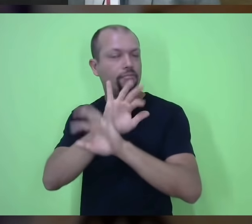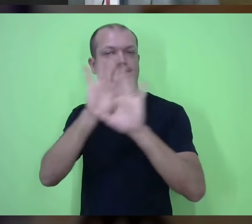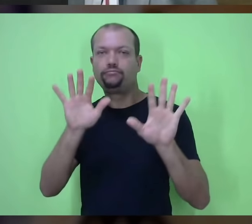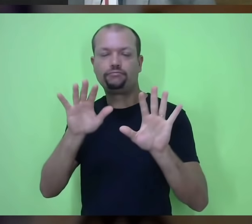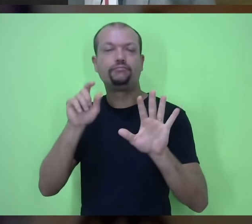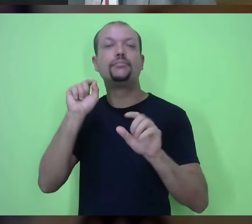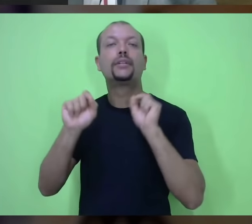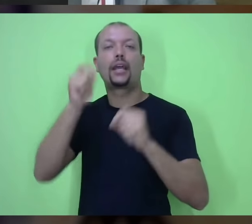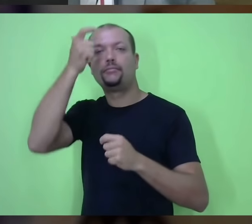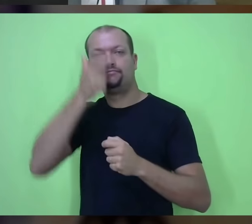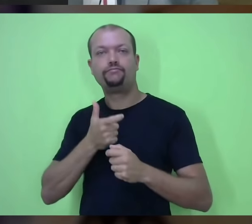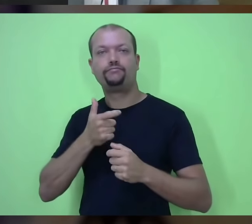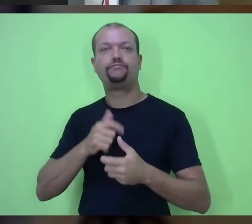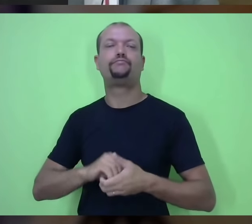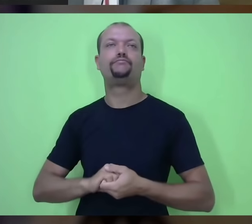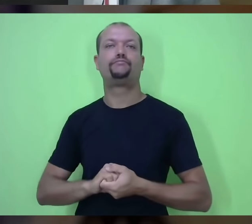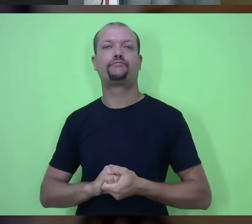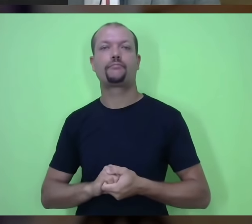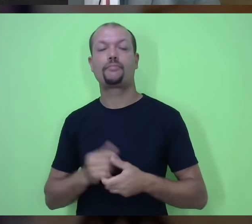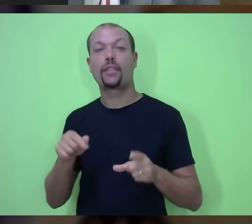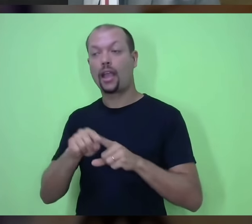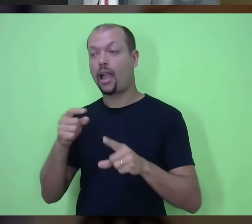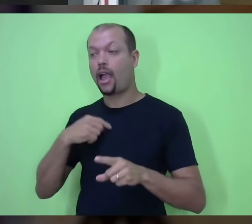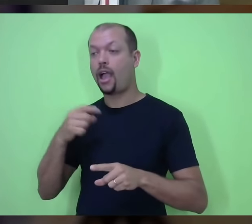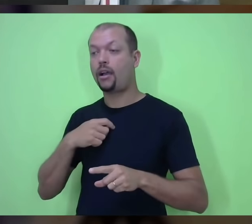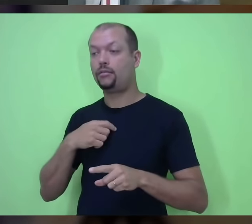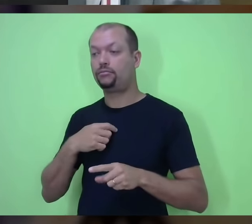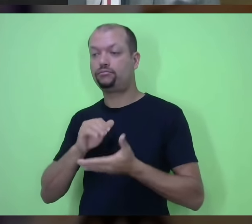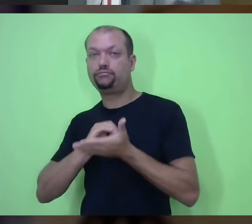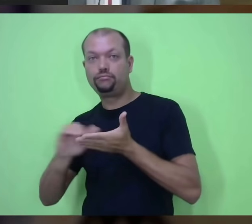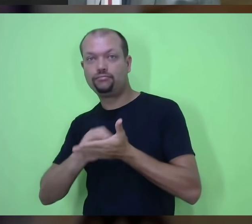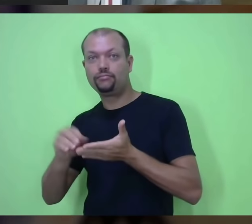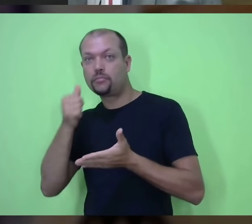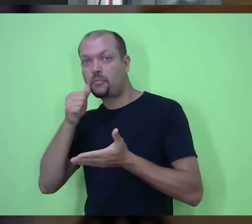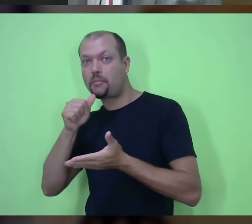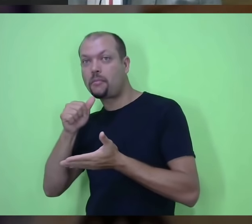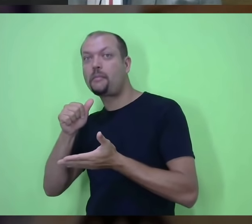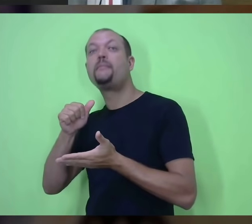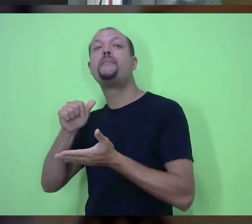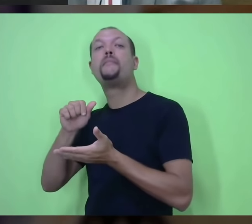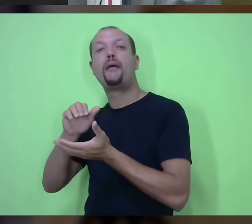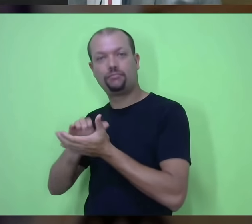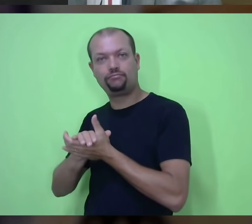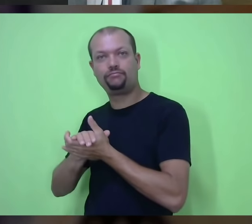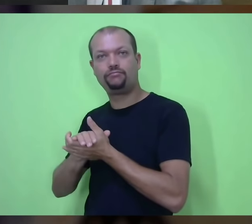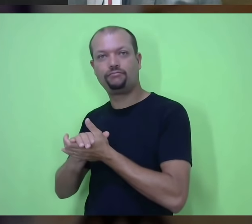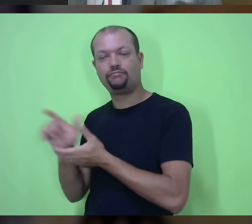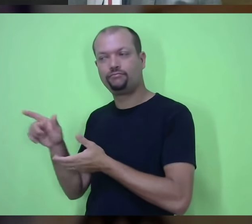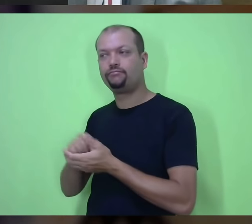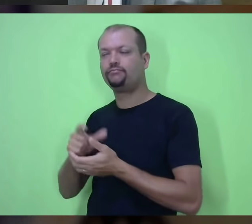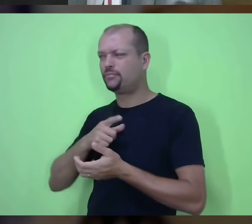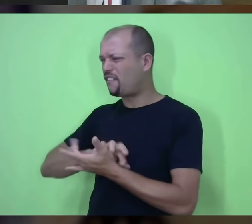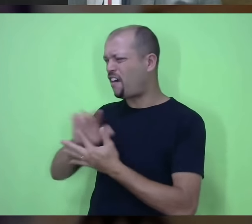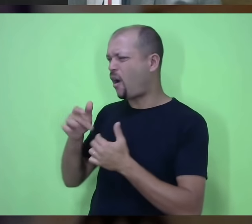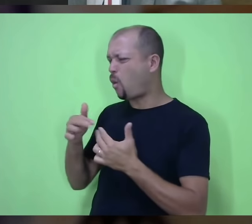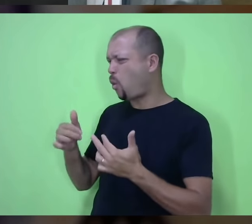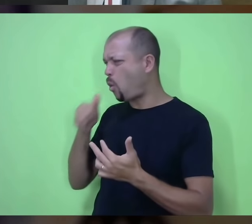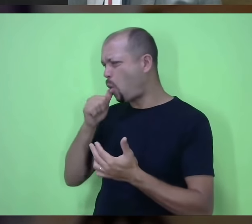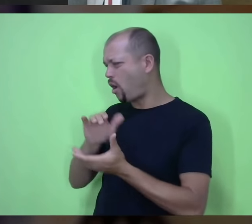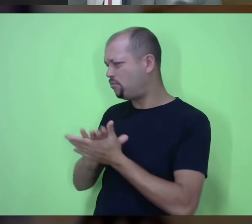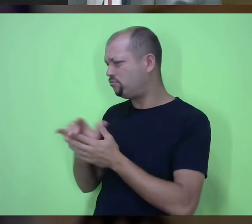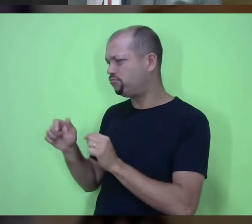do ambiente que a gente está inserido, eu estou aqui nesse momento no escritório da minha esposa, onde ela dá as aulas dela, então tem vários materiais